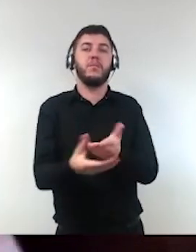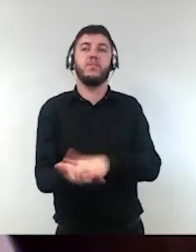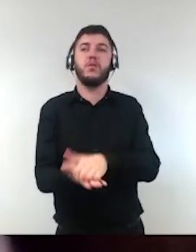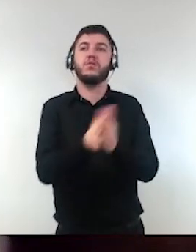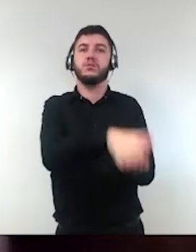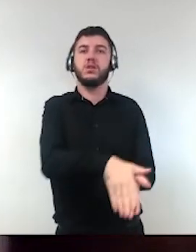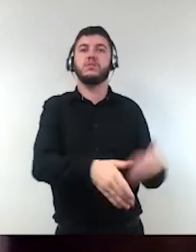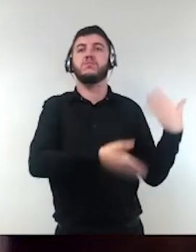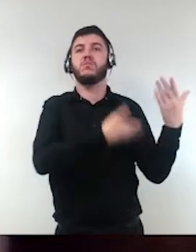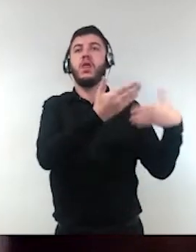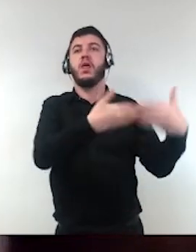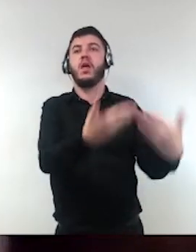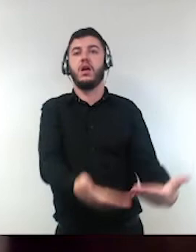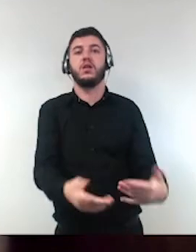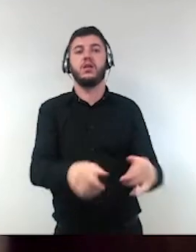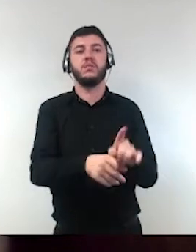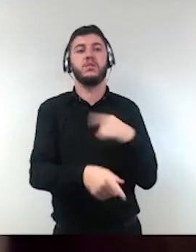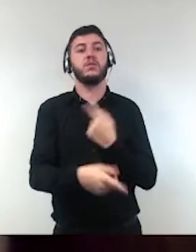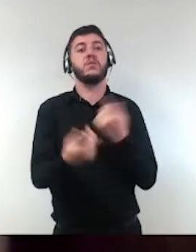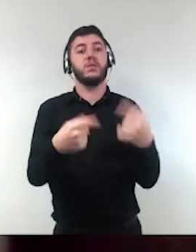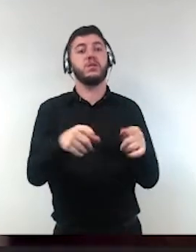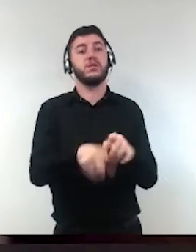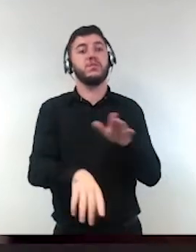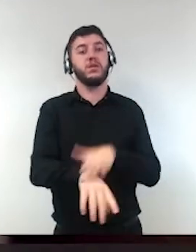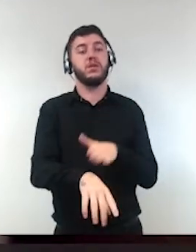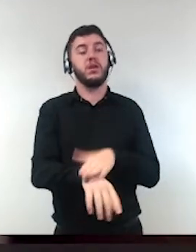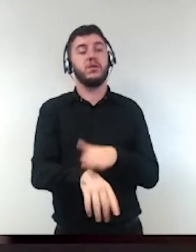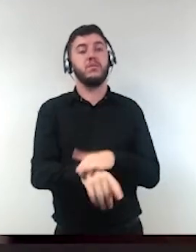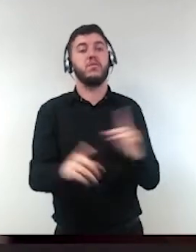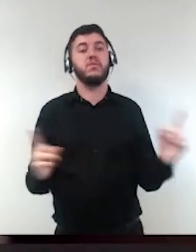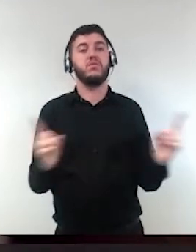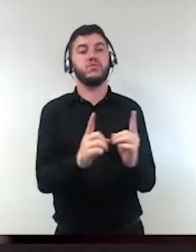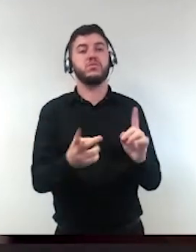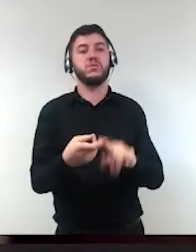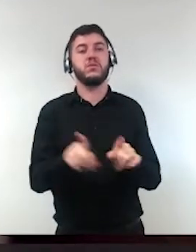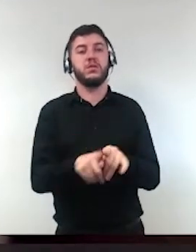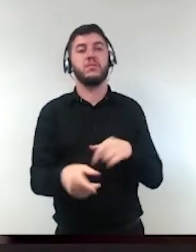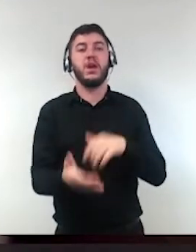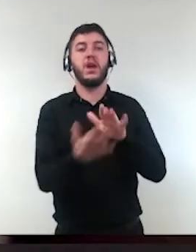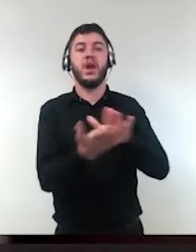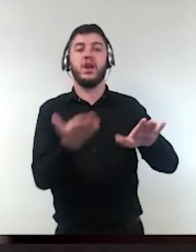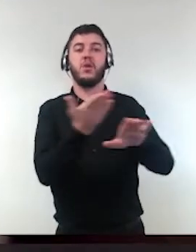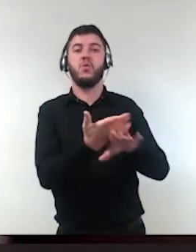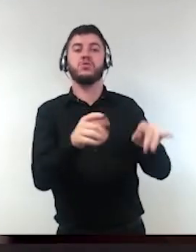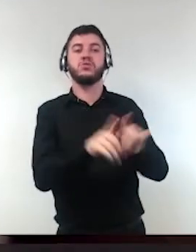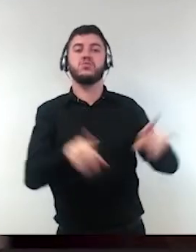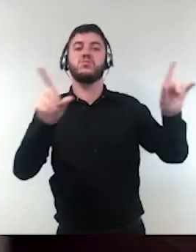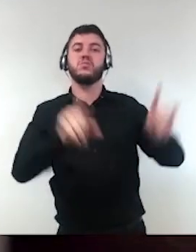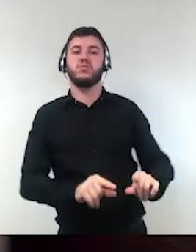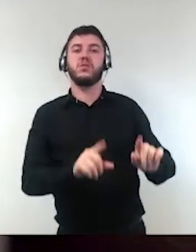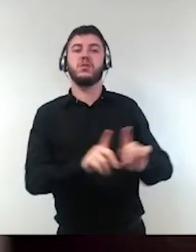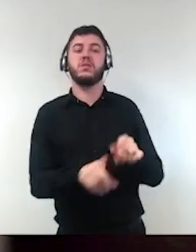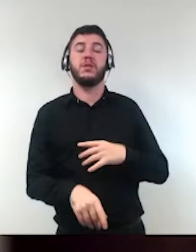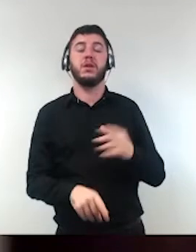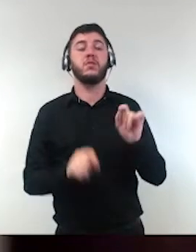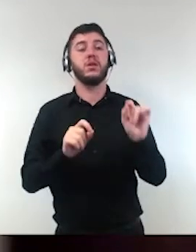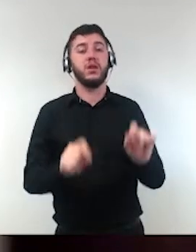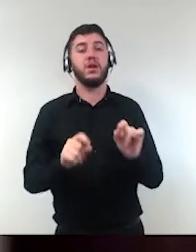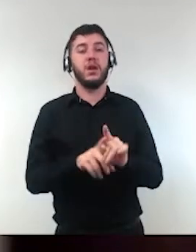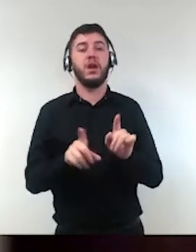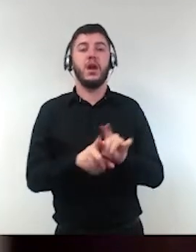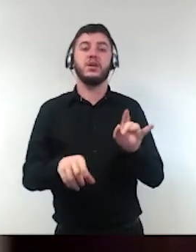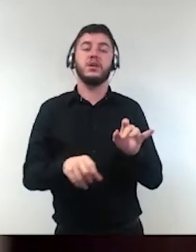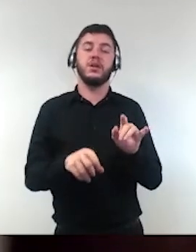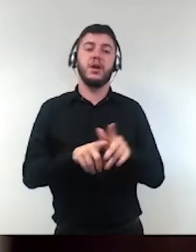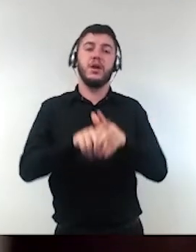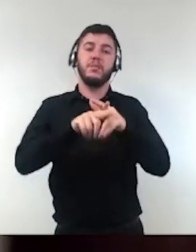precisamos desenvolver a redução do número de recursos e melhorar esses mecanismos eletrônicos.